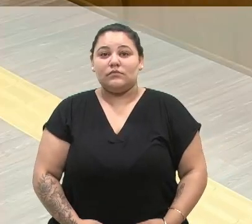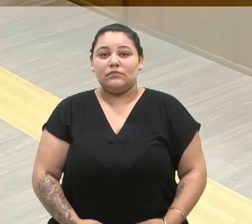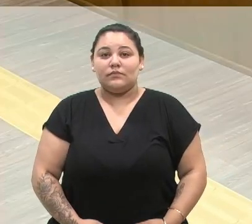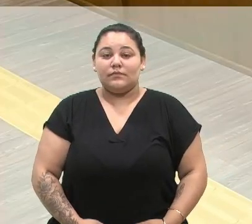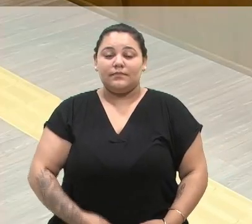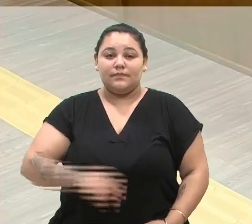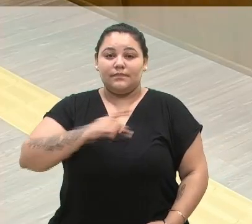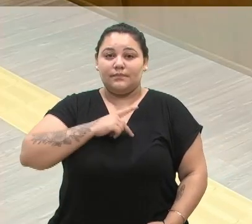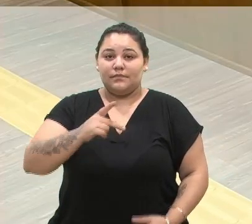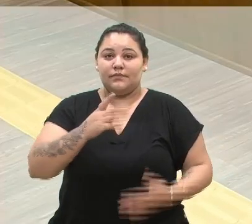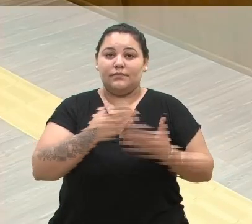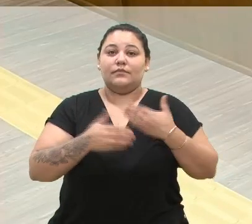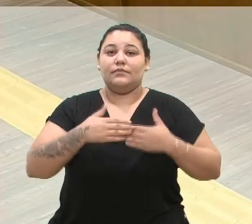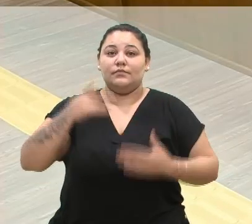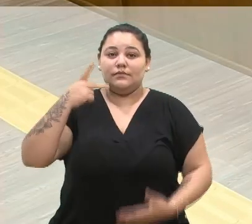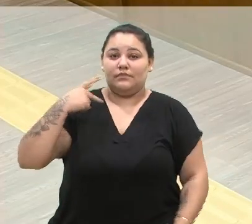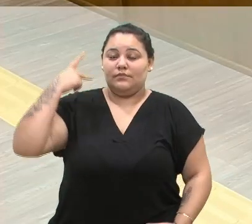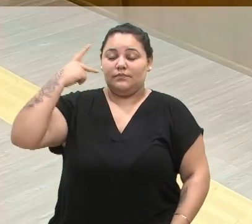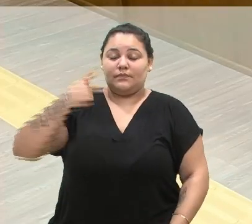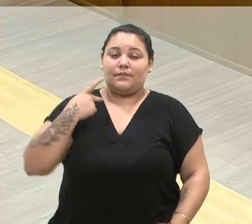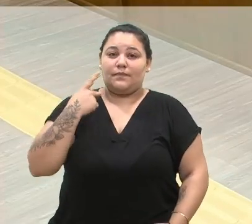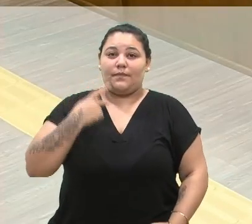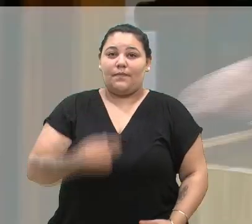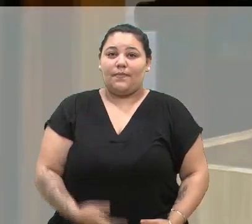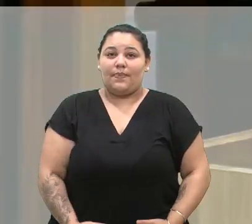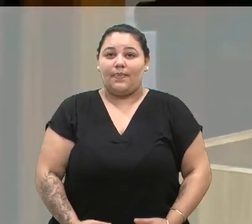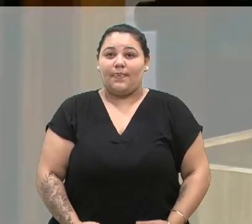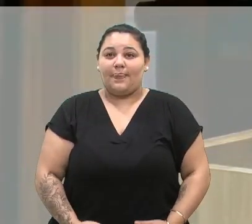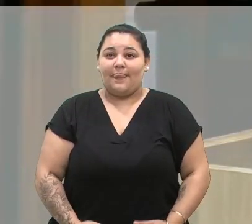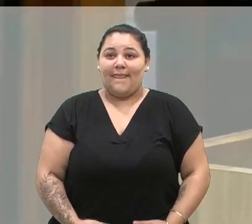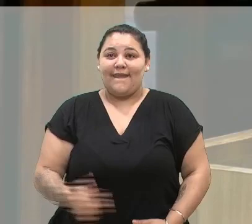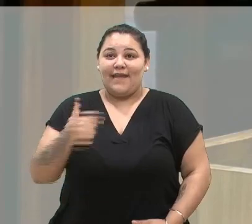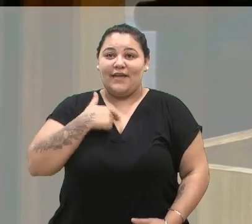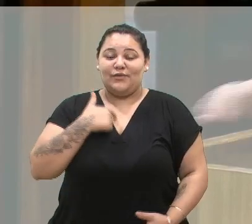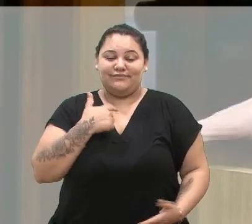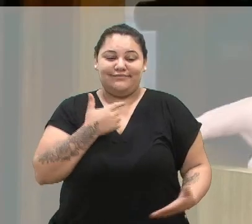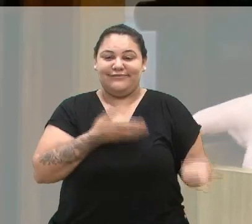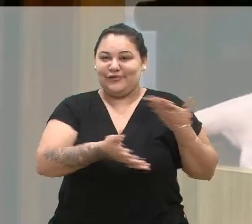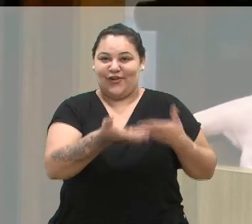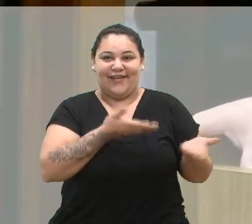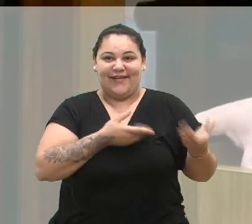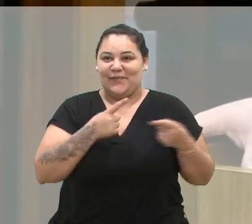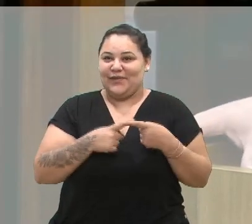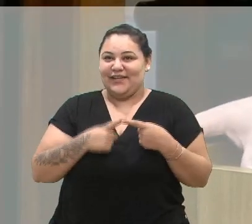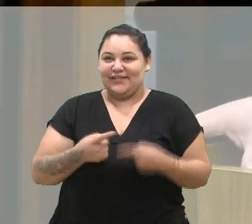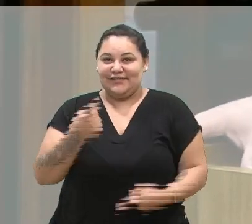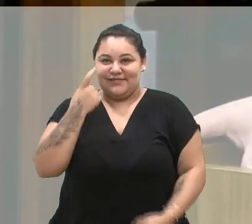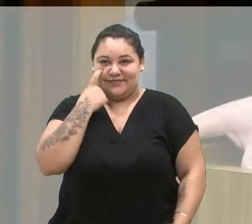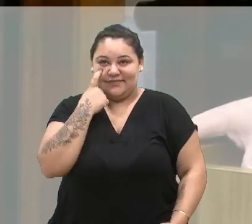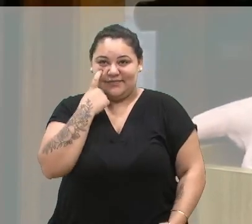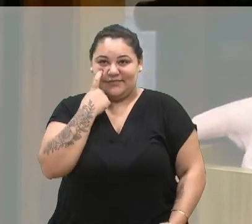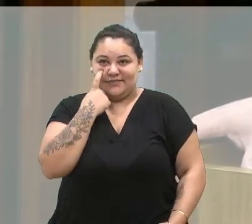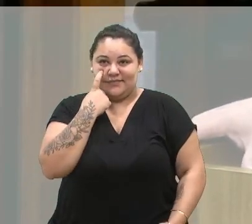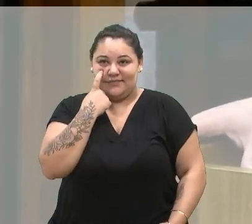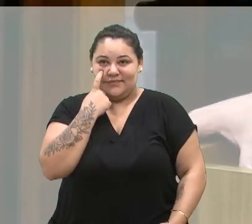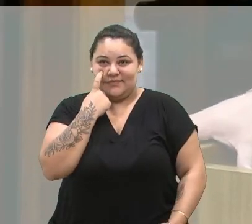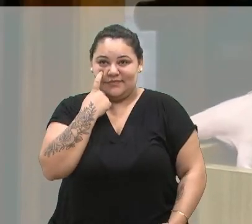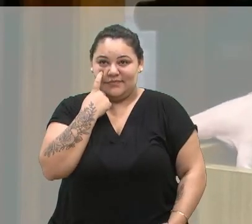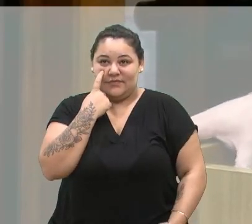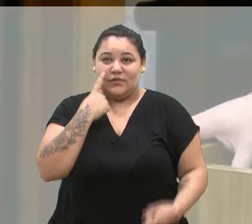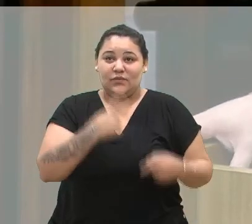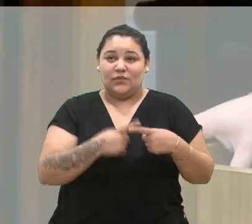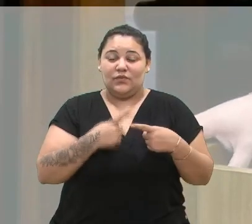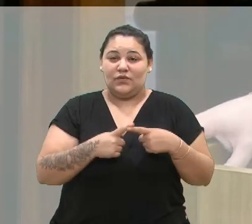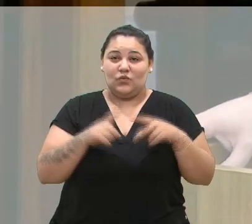Senhora presidente, senhoras e senhores vereadores, eu intercalei, porque hoje tive um grande expediente, mas intercalamos porque são